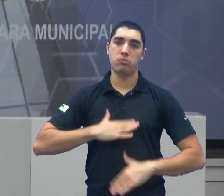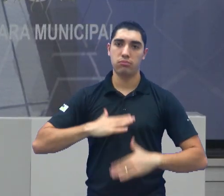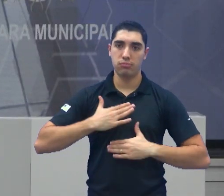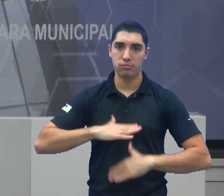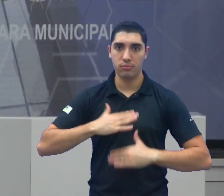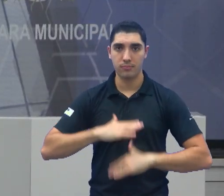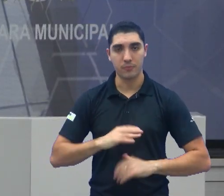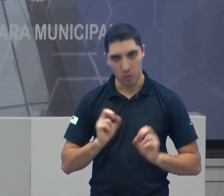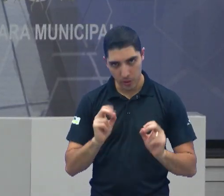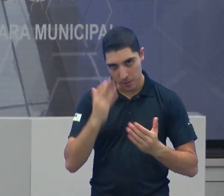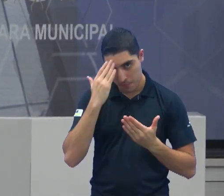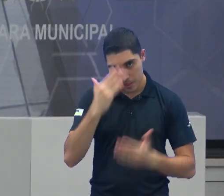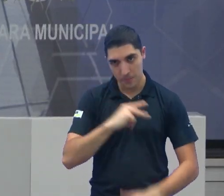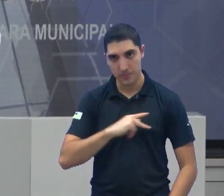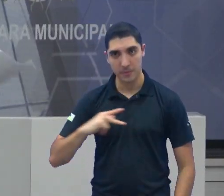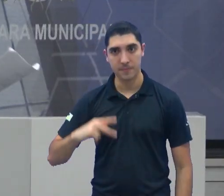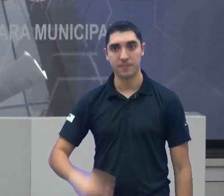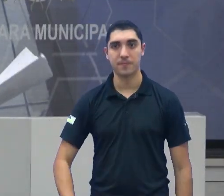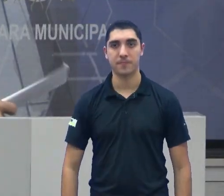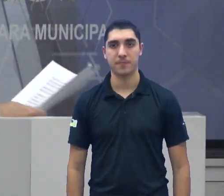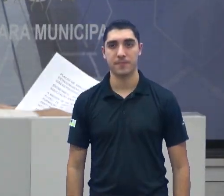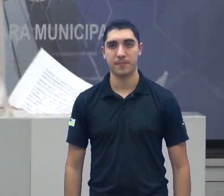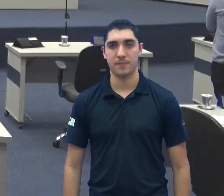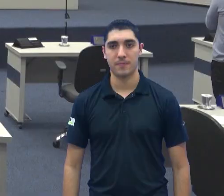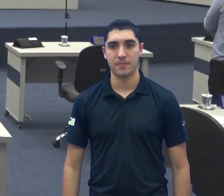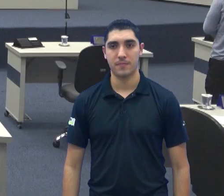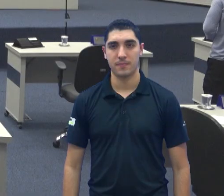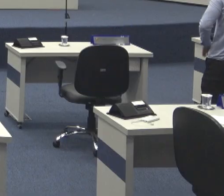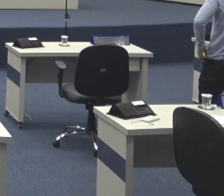respeitado. Obrigado, presidente.